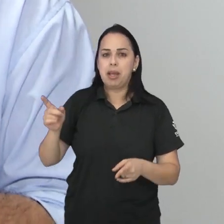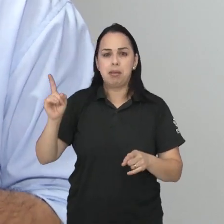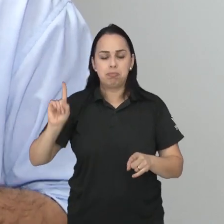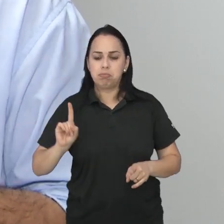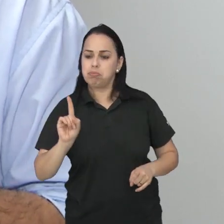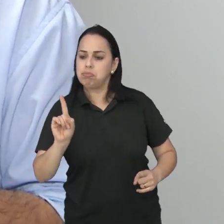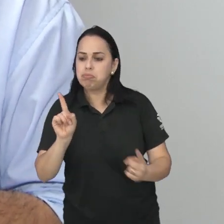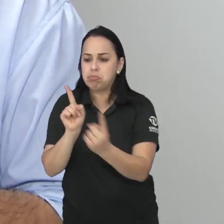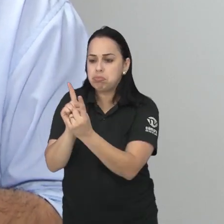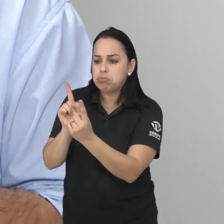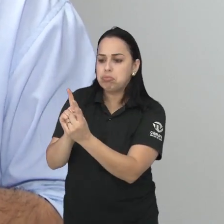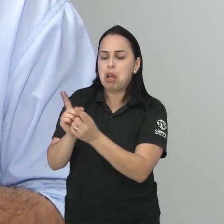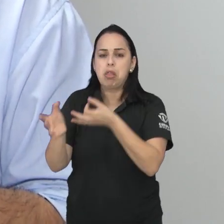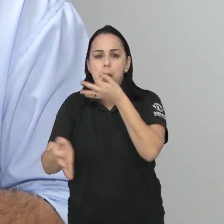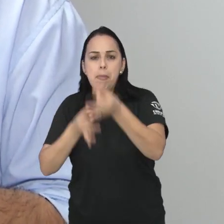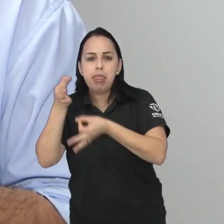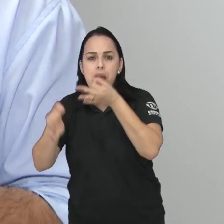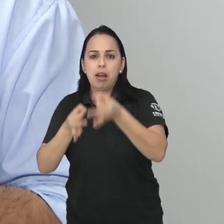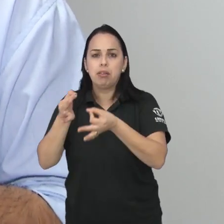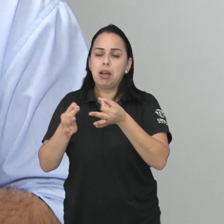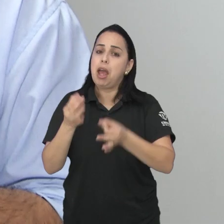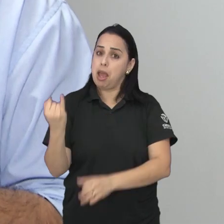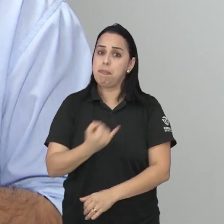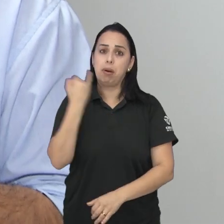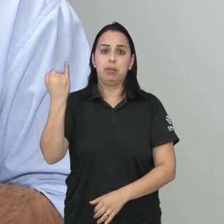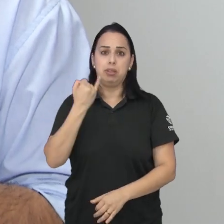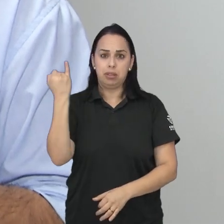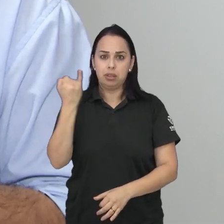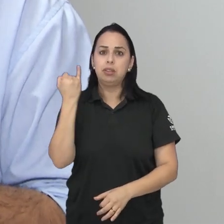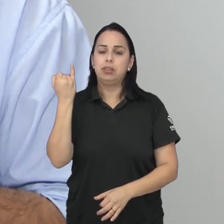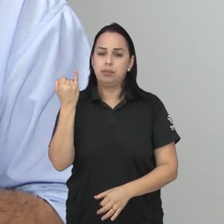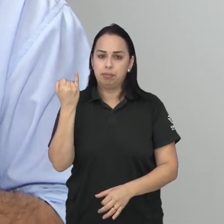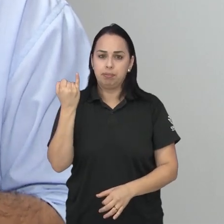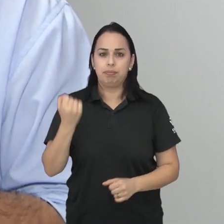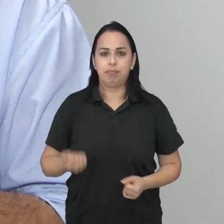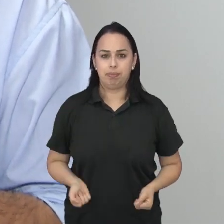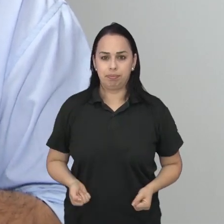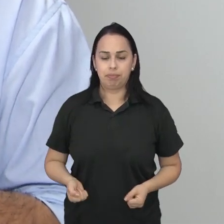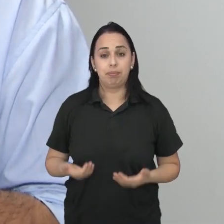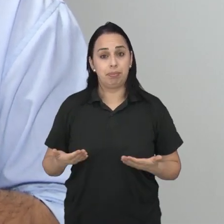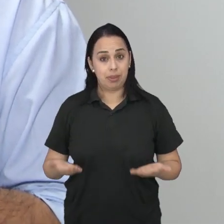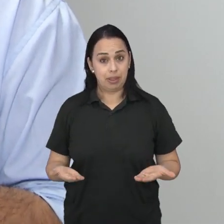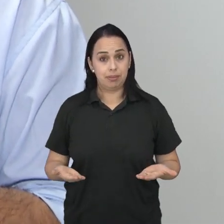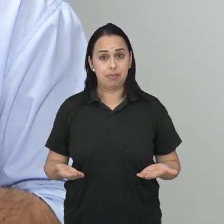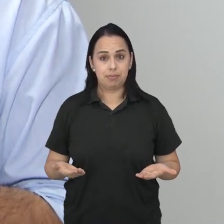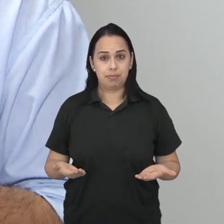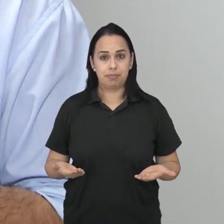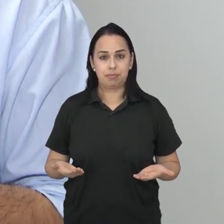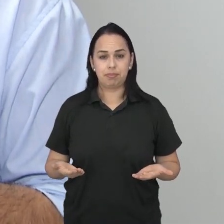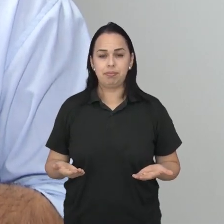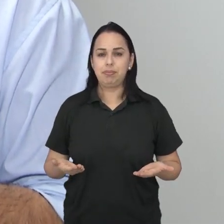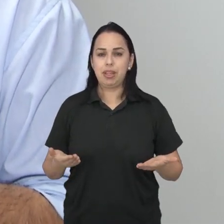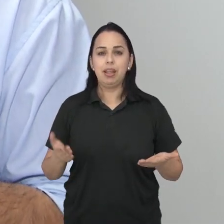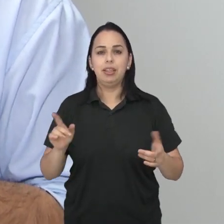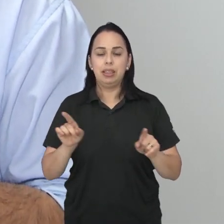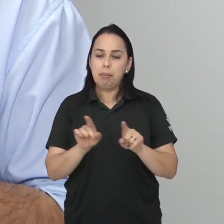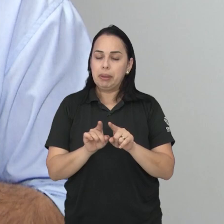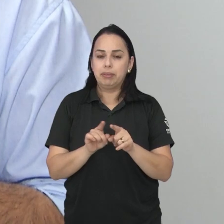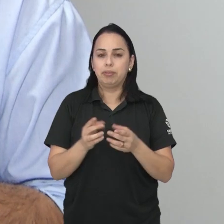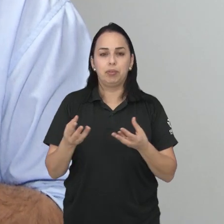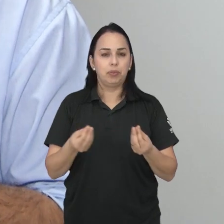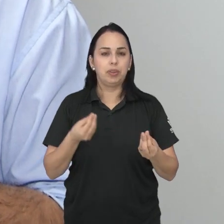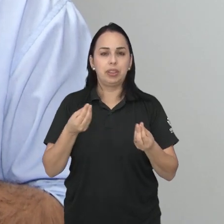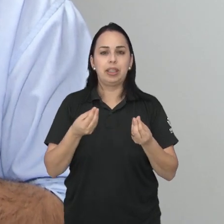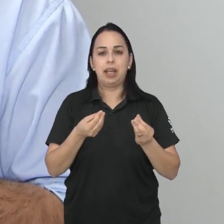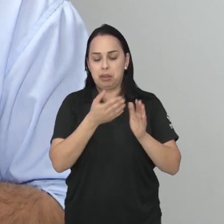participar, é importantíssimo para que ela tenha a sua voz e sua vez nesse sistema que é a administração pública. Então, Após isso também